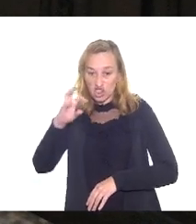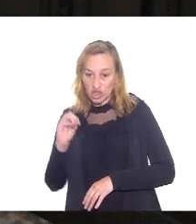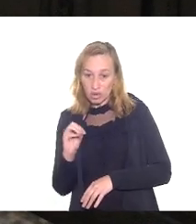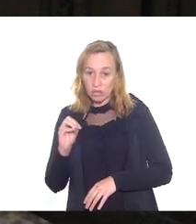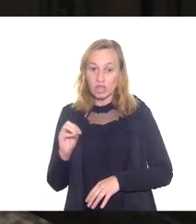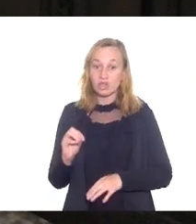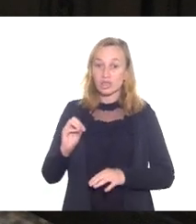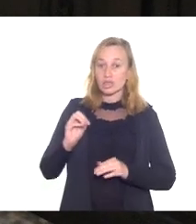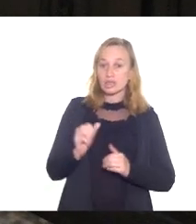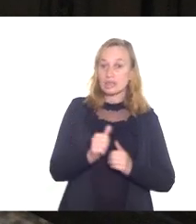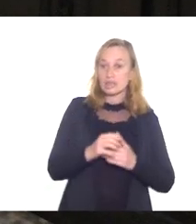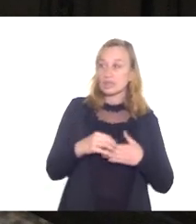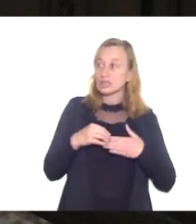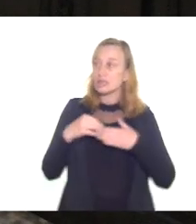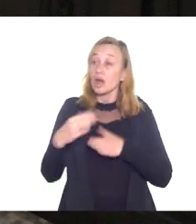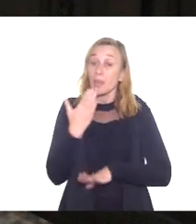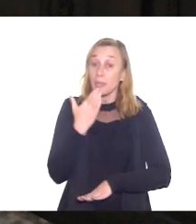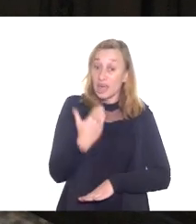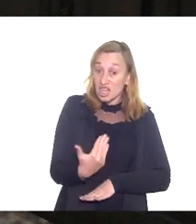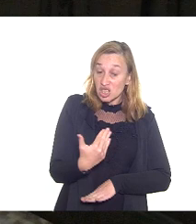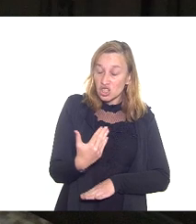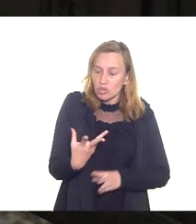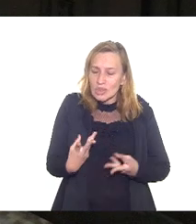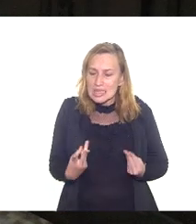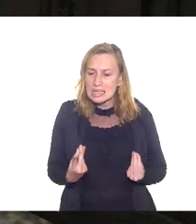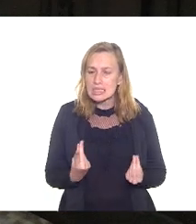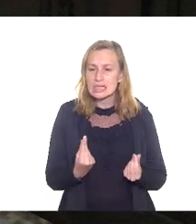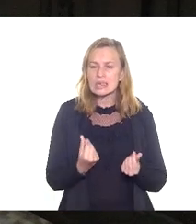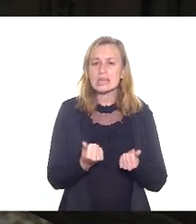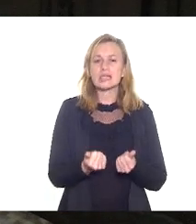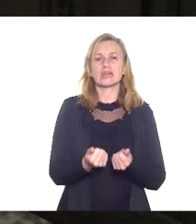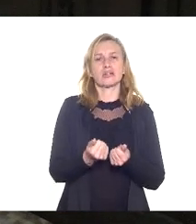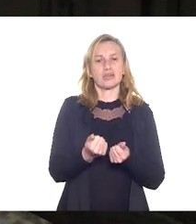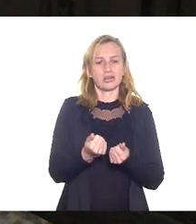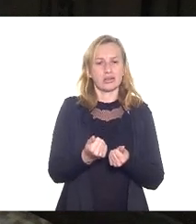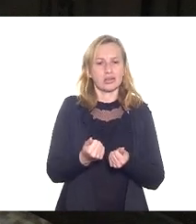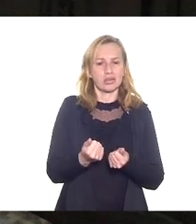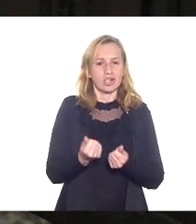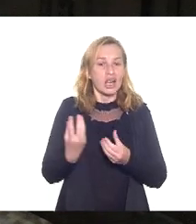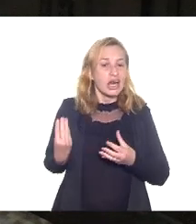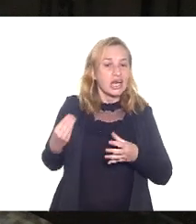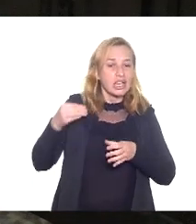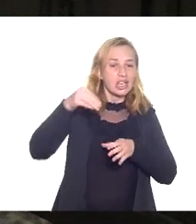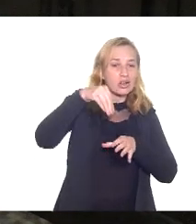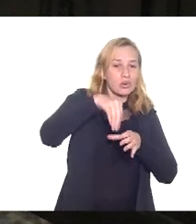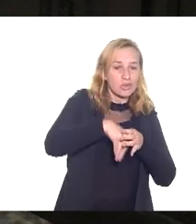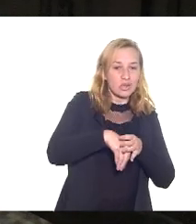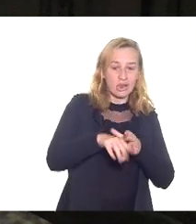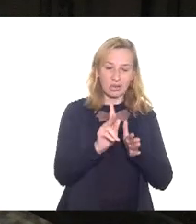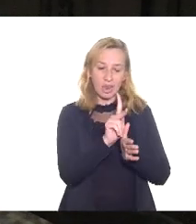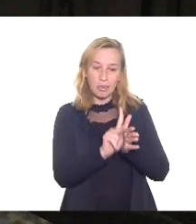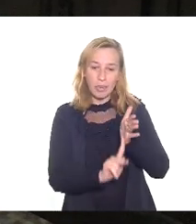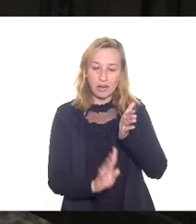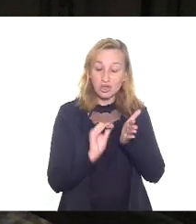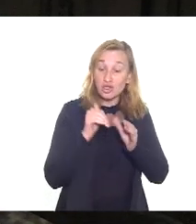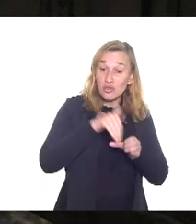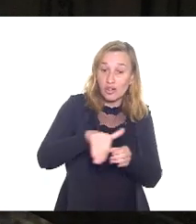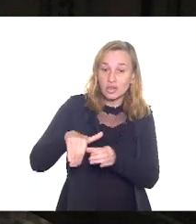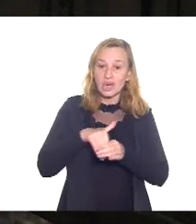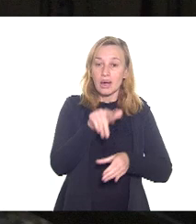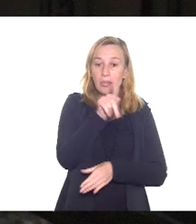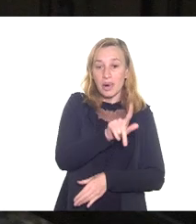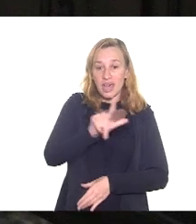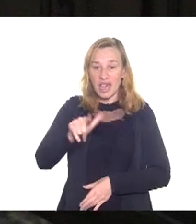dirigimos pedindo sensibilização para a inclusão na pauta de votações o